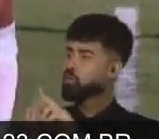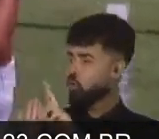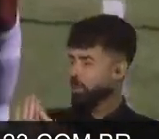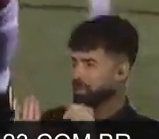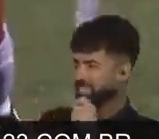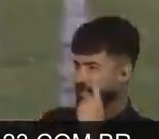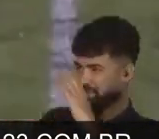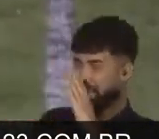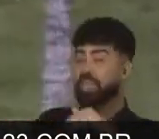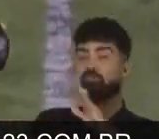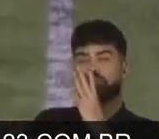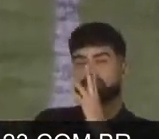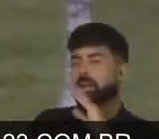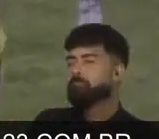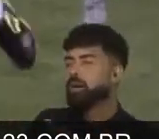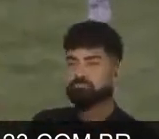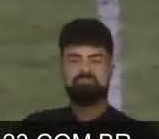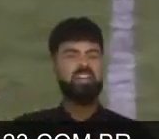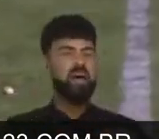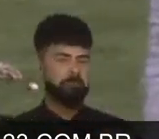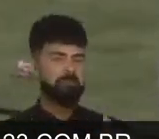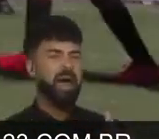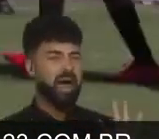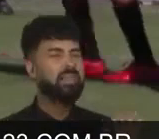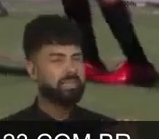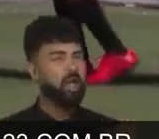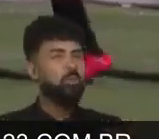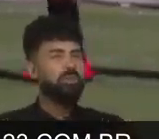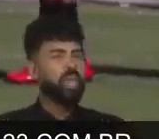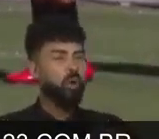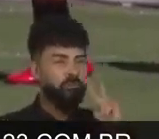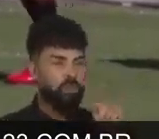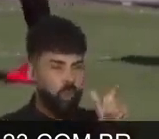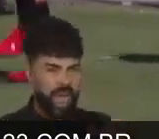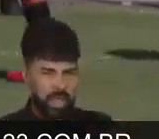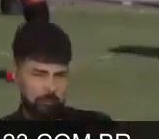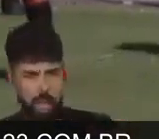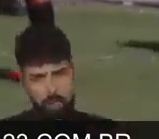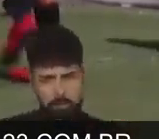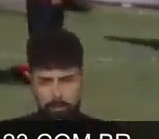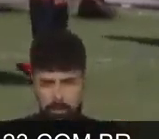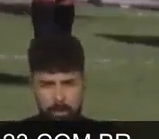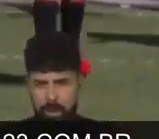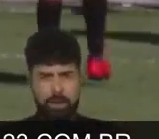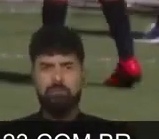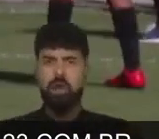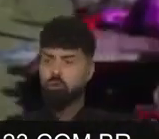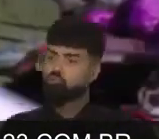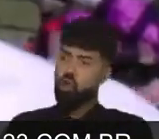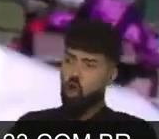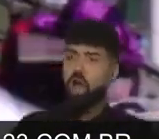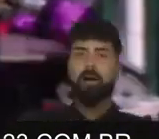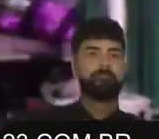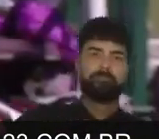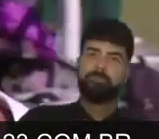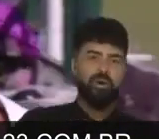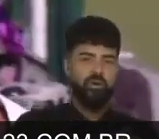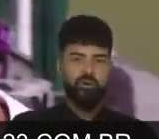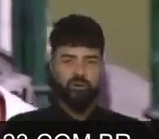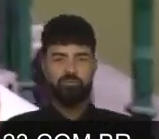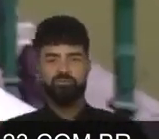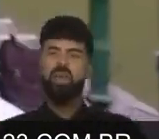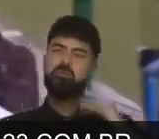A Marta. Quando eu vejo ela dribla todo mundo, passa para a pessoa fazer o gol e a pessoa faz o gol. Meu sonho maior é